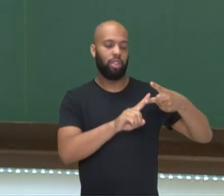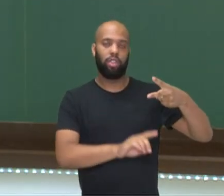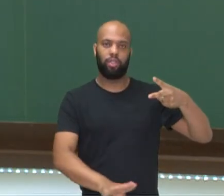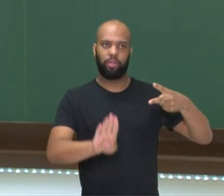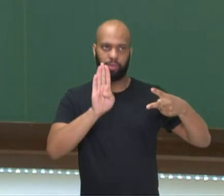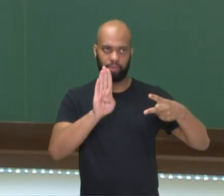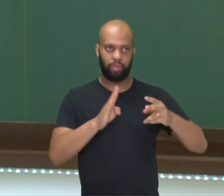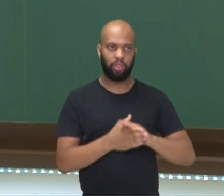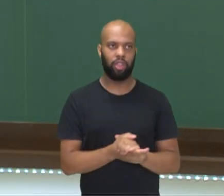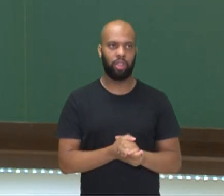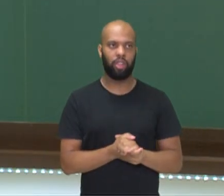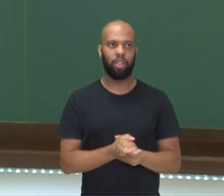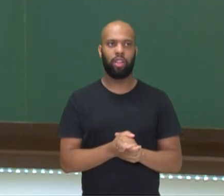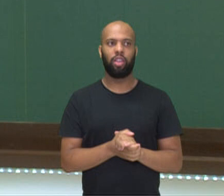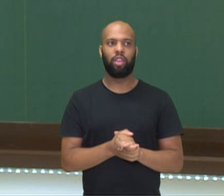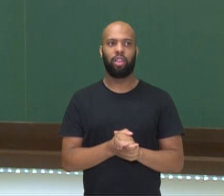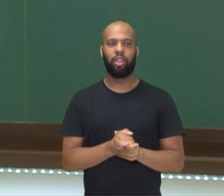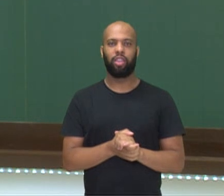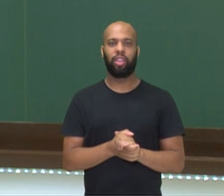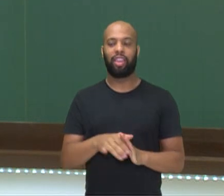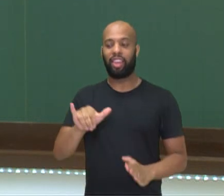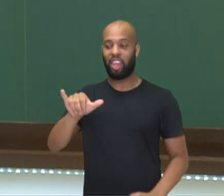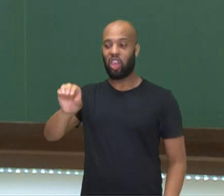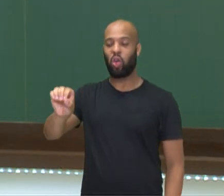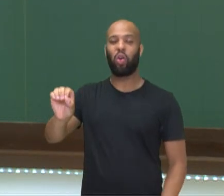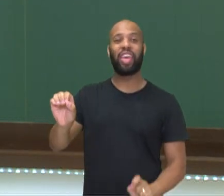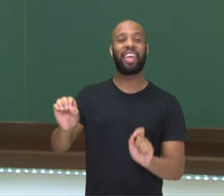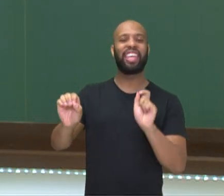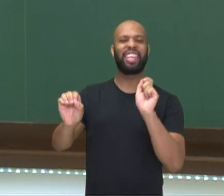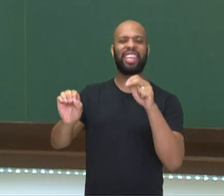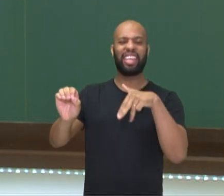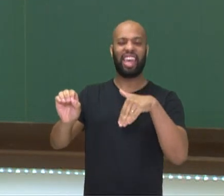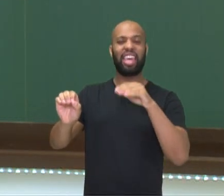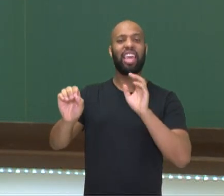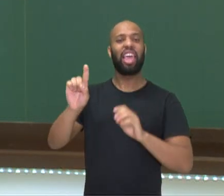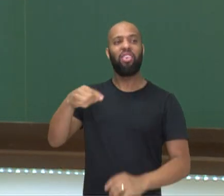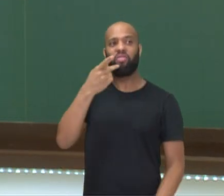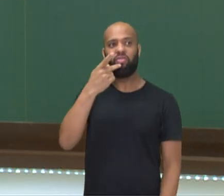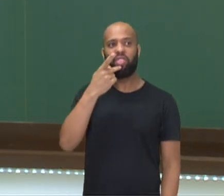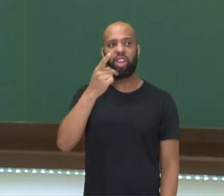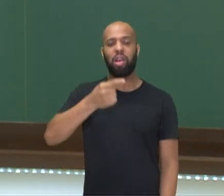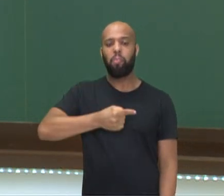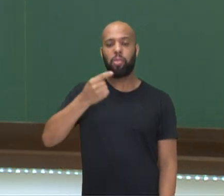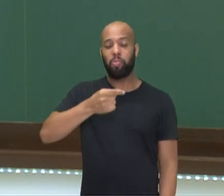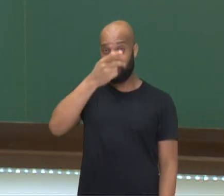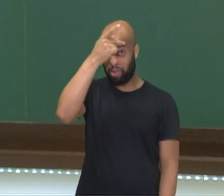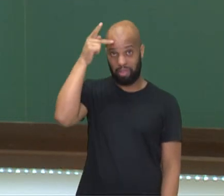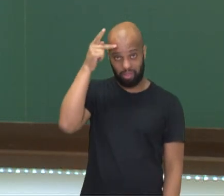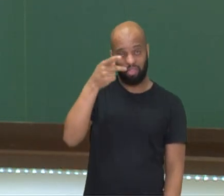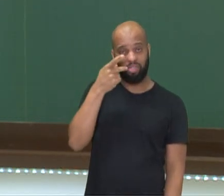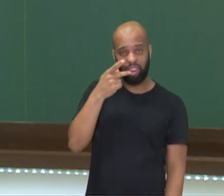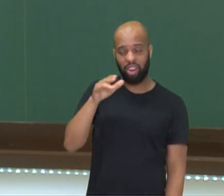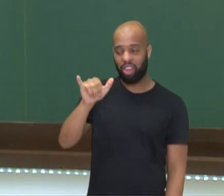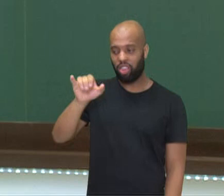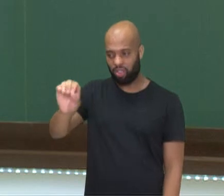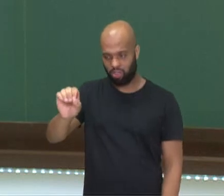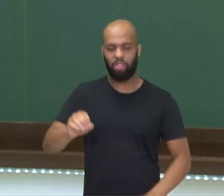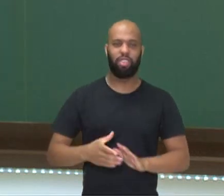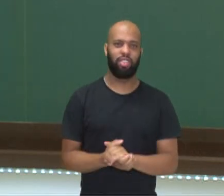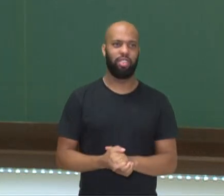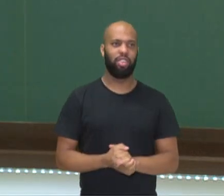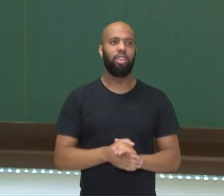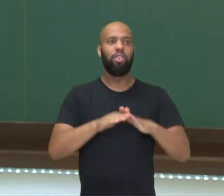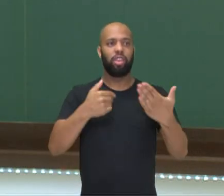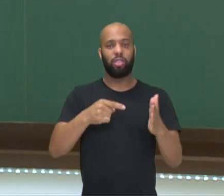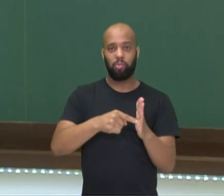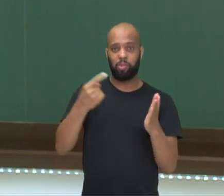yo, quem seria essa pessoa, né? Quem está falando? Primeira pessoa do discurso, né? Então, nessa